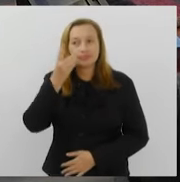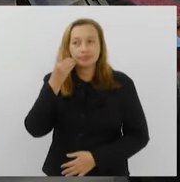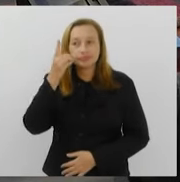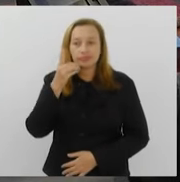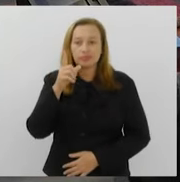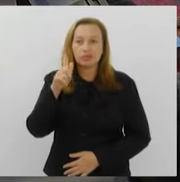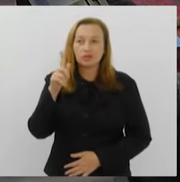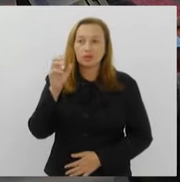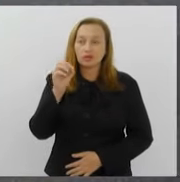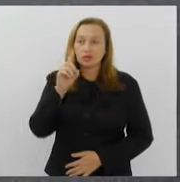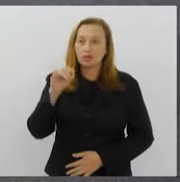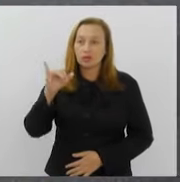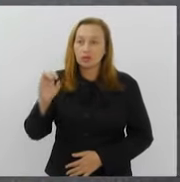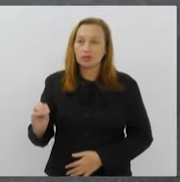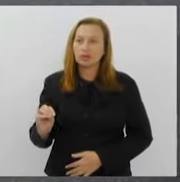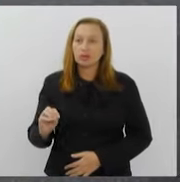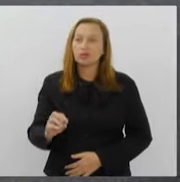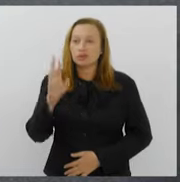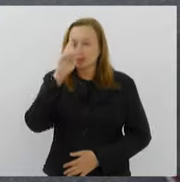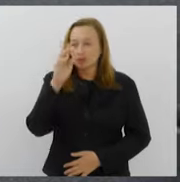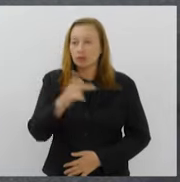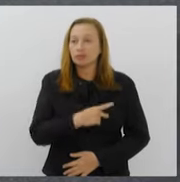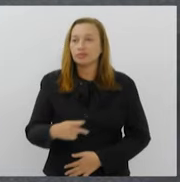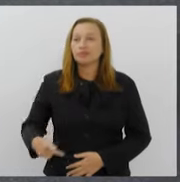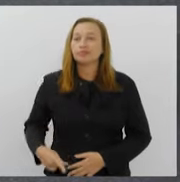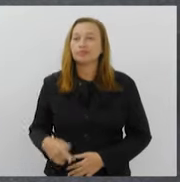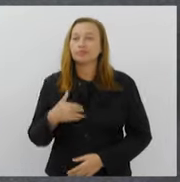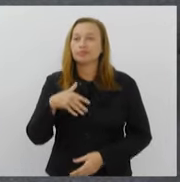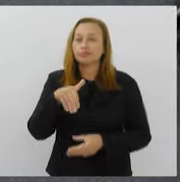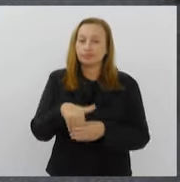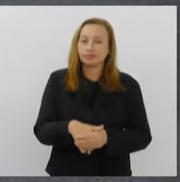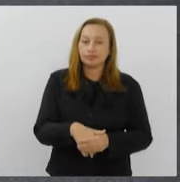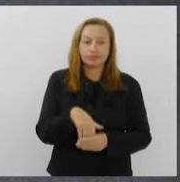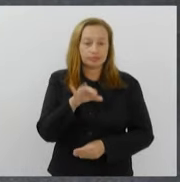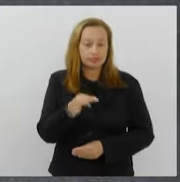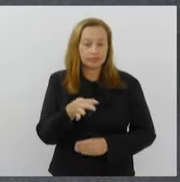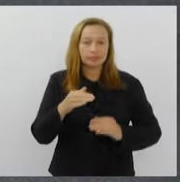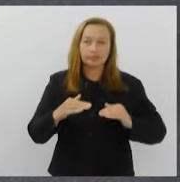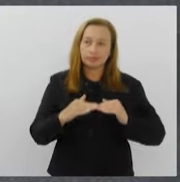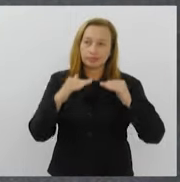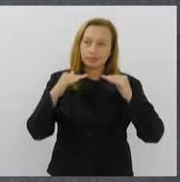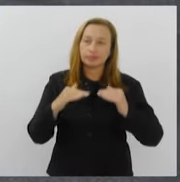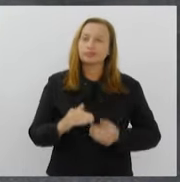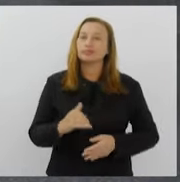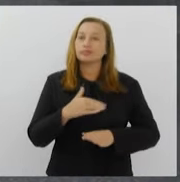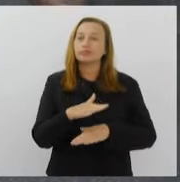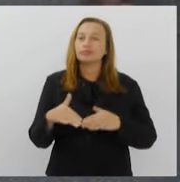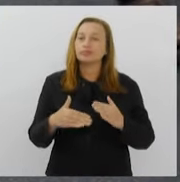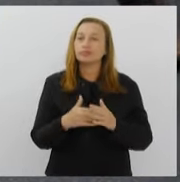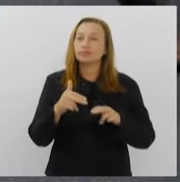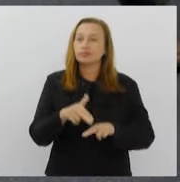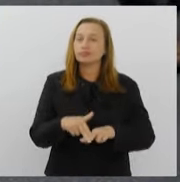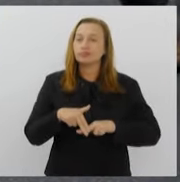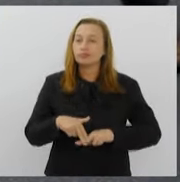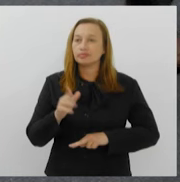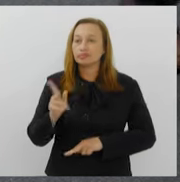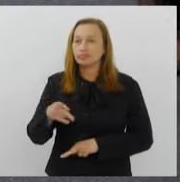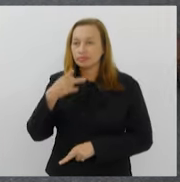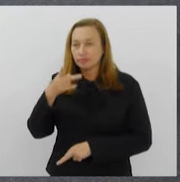Cozzolino. Senhor presidente, o meu voto com certeza foi favorável por todos os motivos já